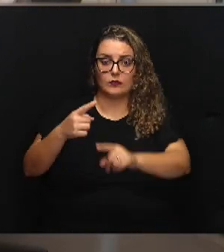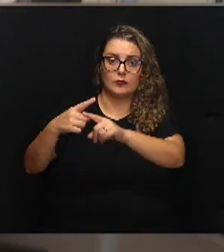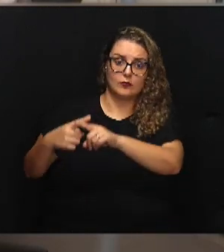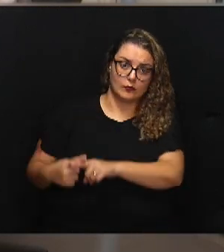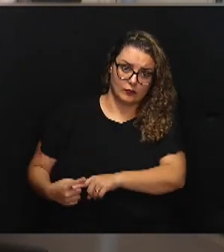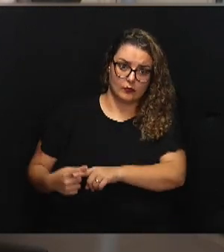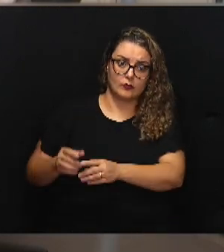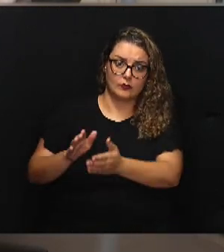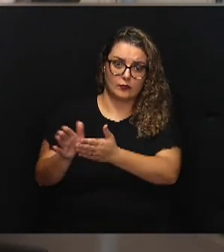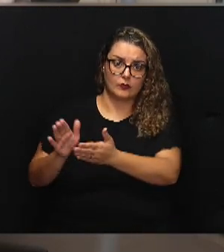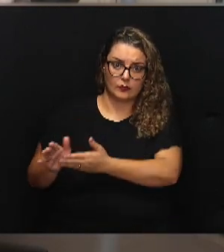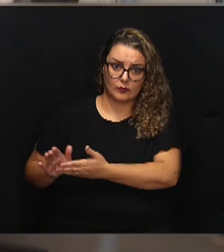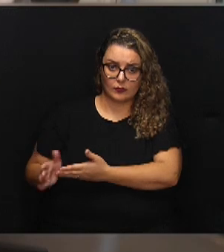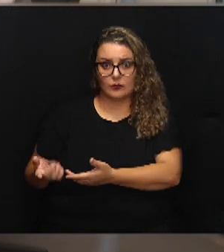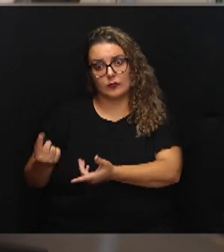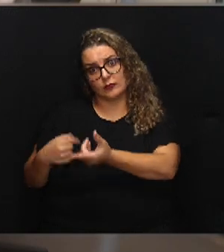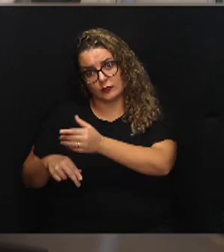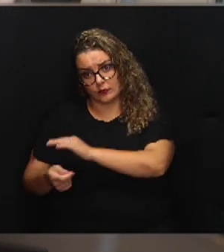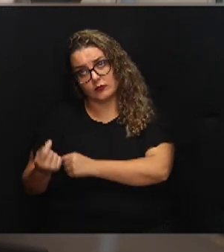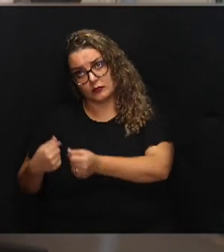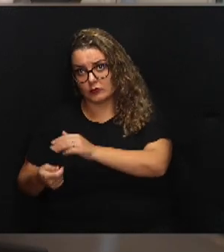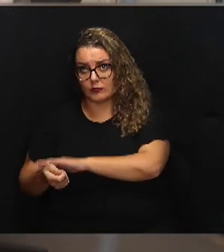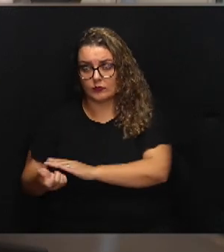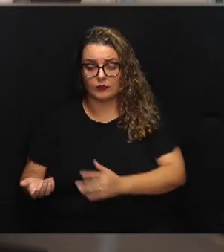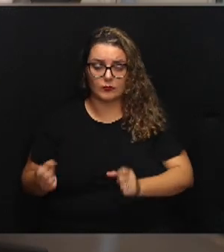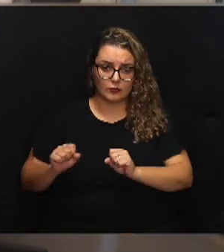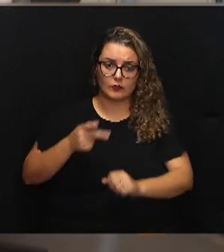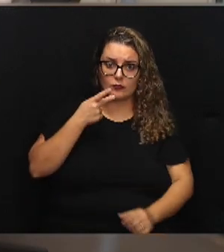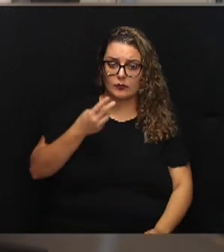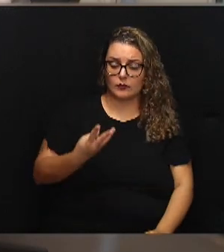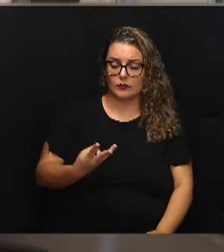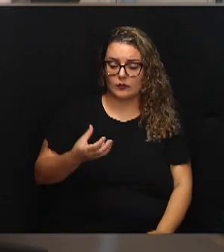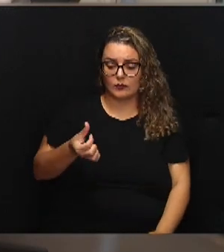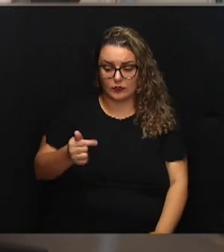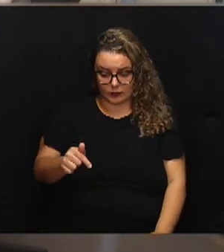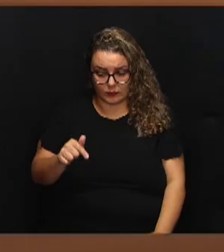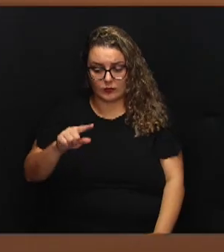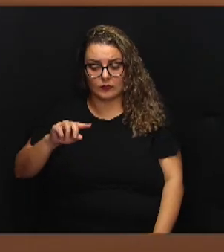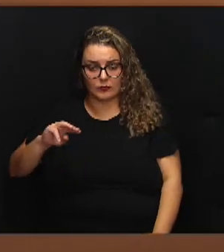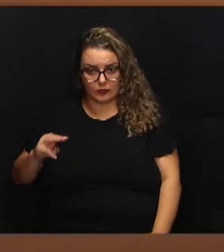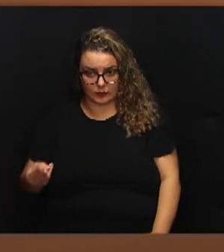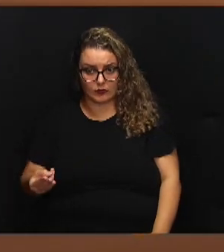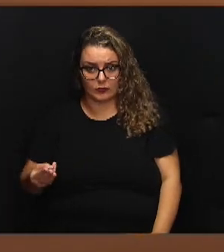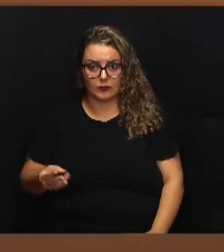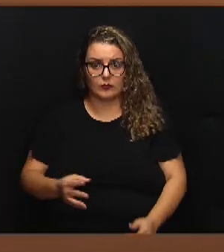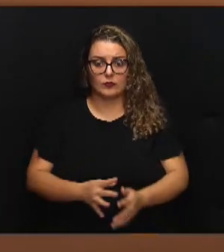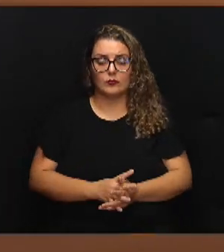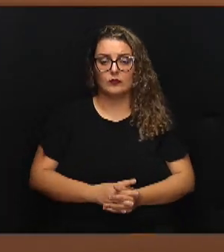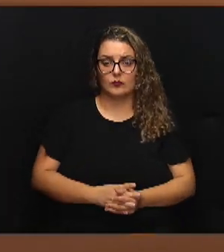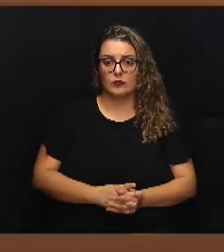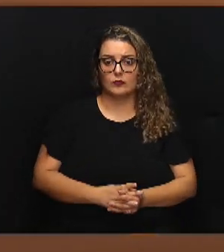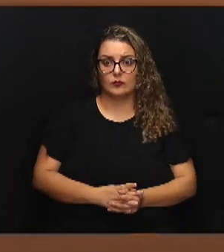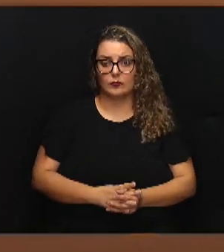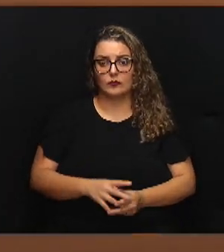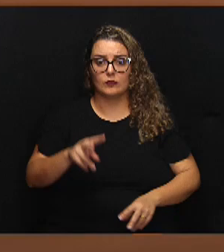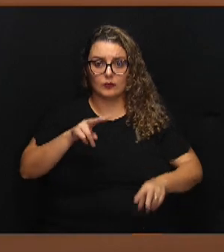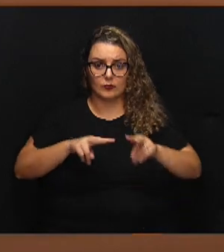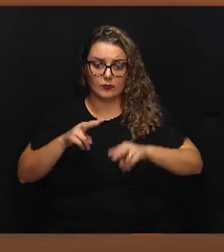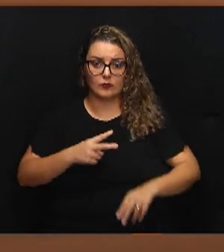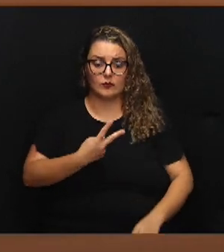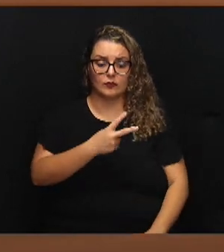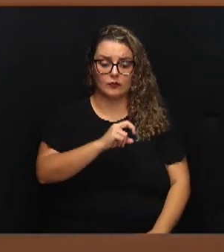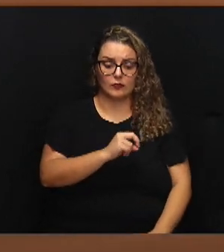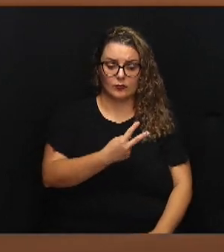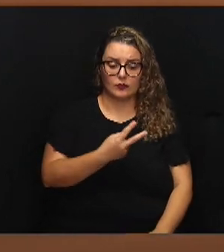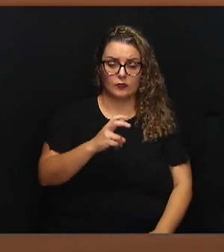um custo, né, um gasto ou investimento, podemos dizer assim, de 37 milhões. Nós vamos olhar aqui também em 2025, a